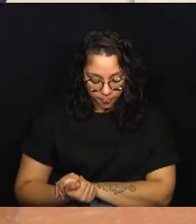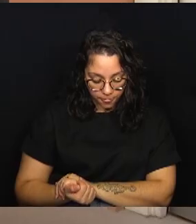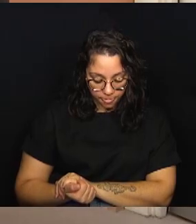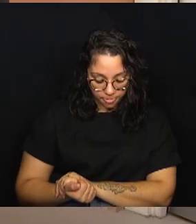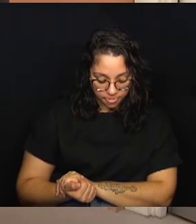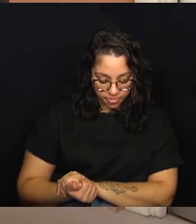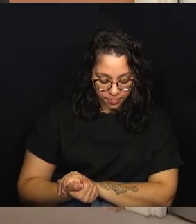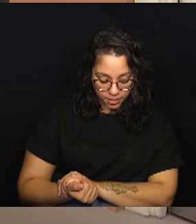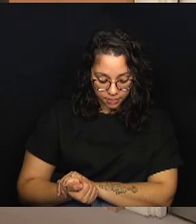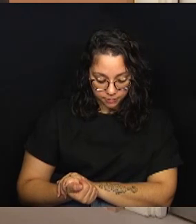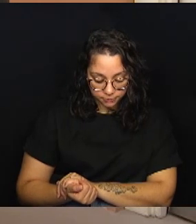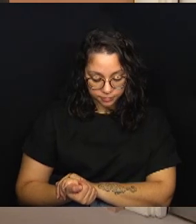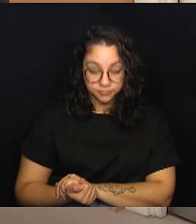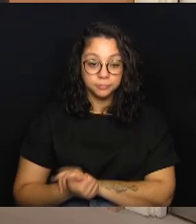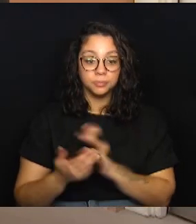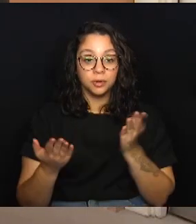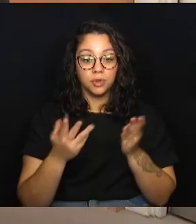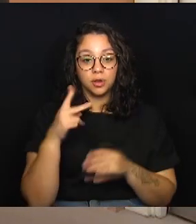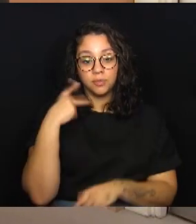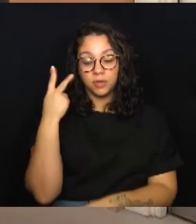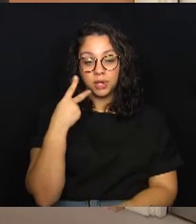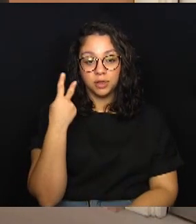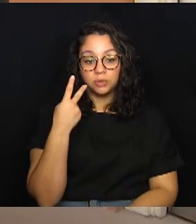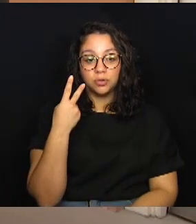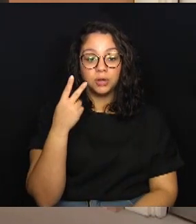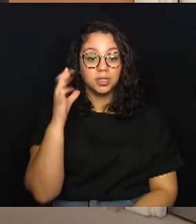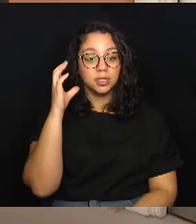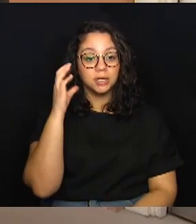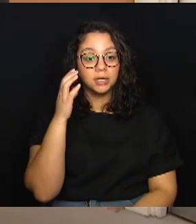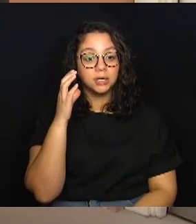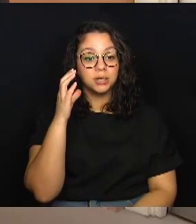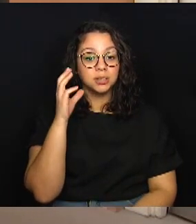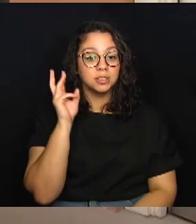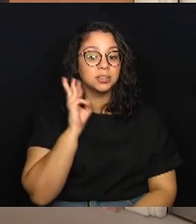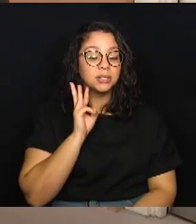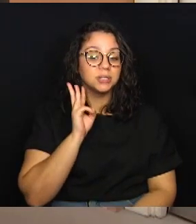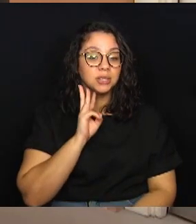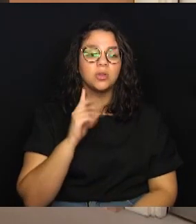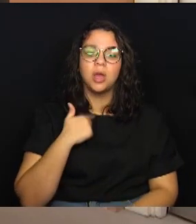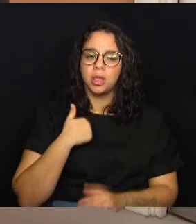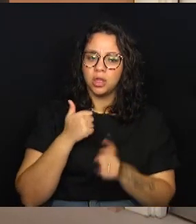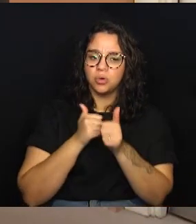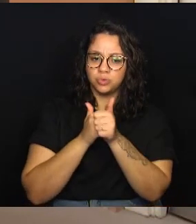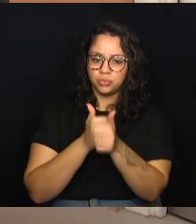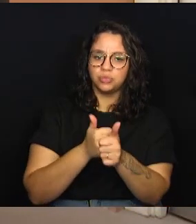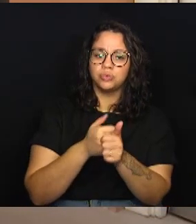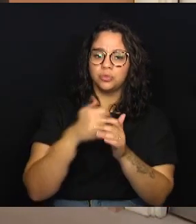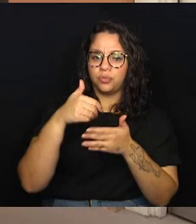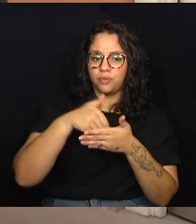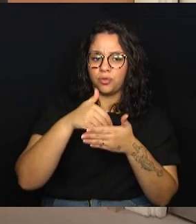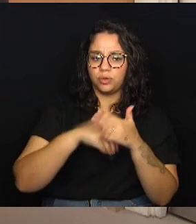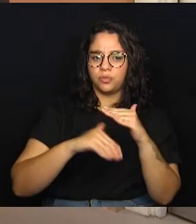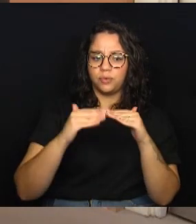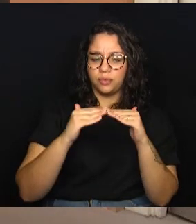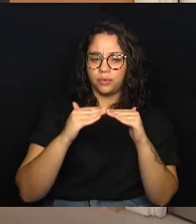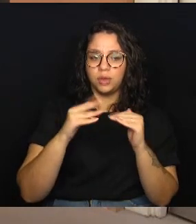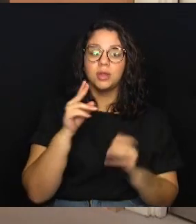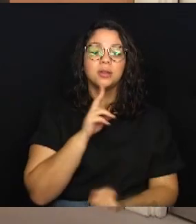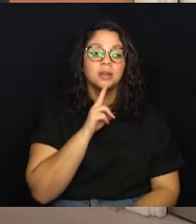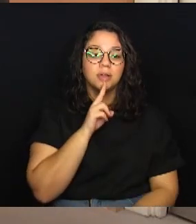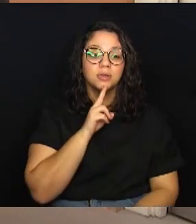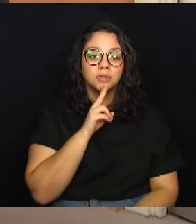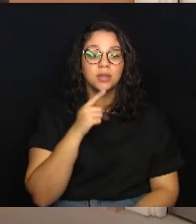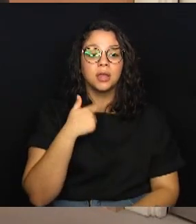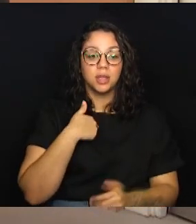Cirilo Vereador Cirilo Vereador Cecílio senhor presidente eu sigo relatou o ator favorável